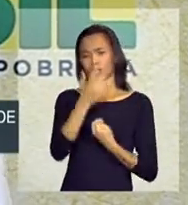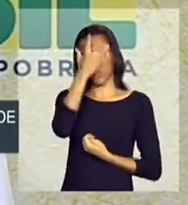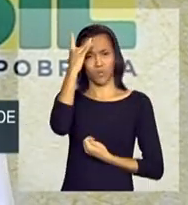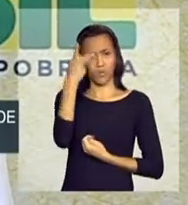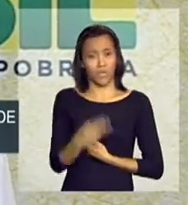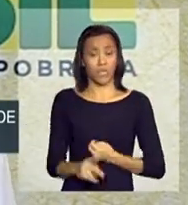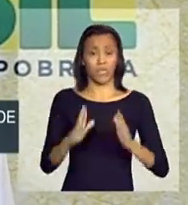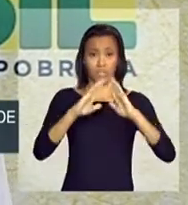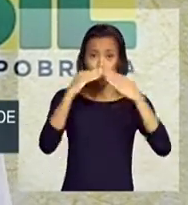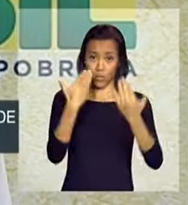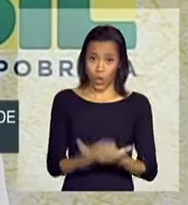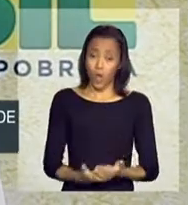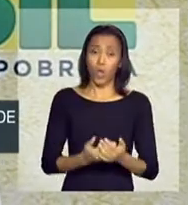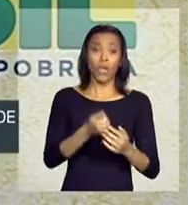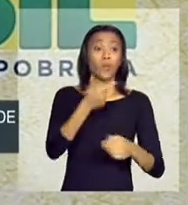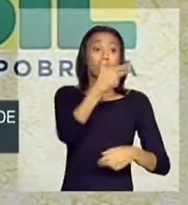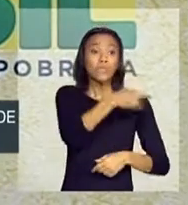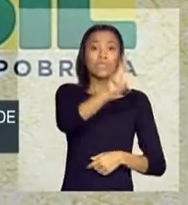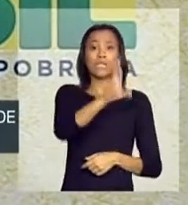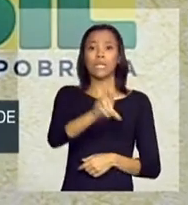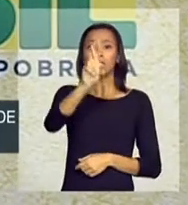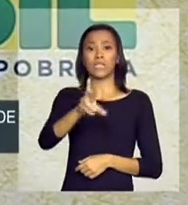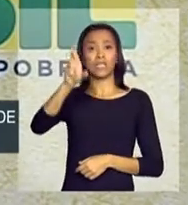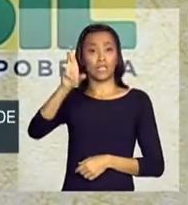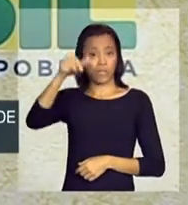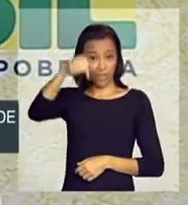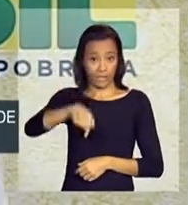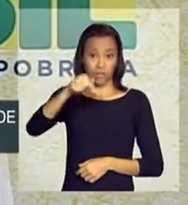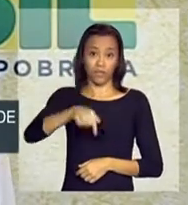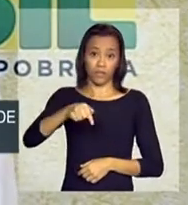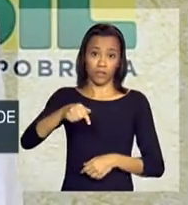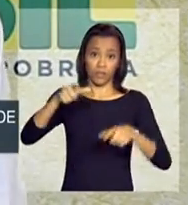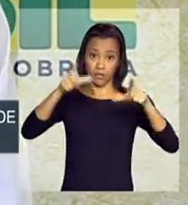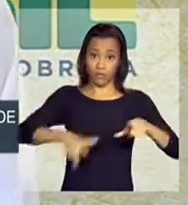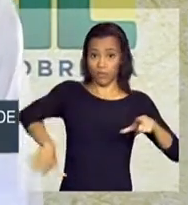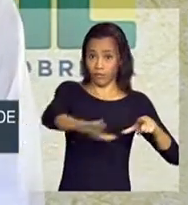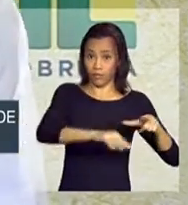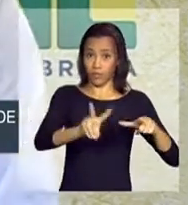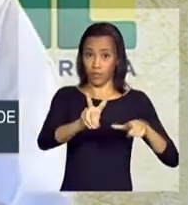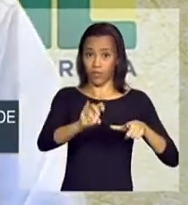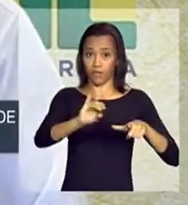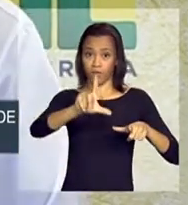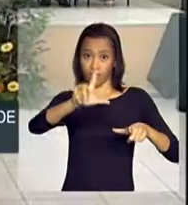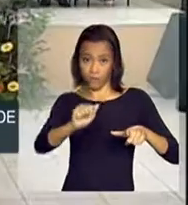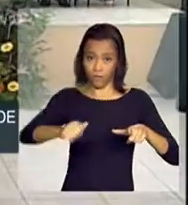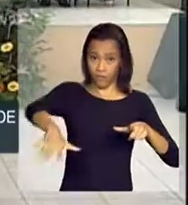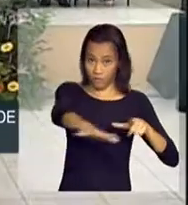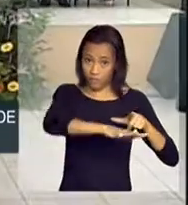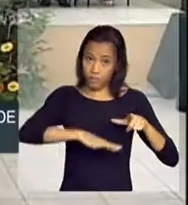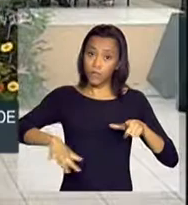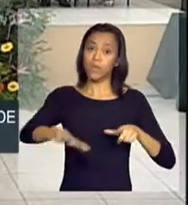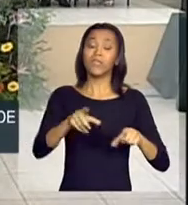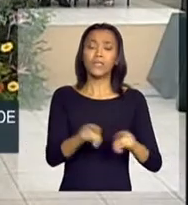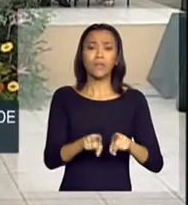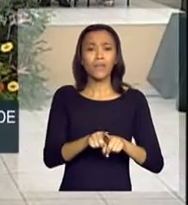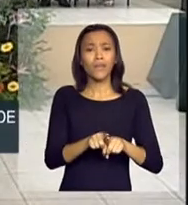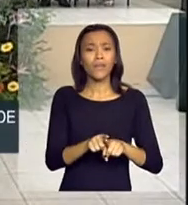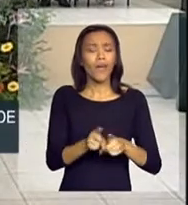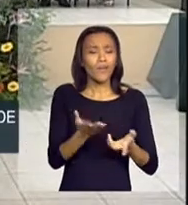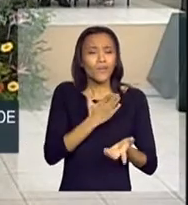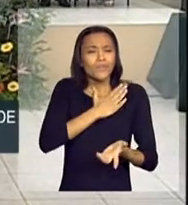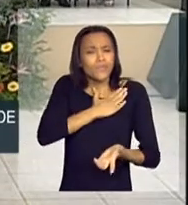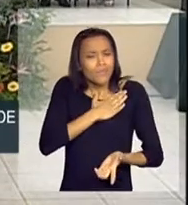alça lideranças comunitárias muito participativa aqui da vila planalto jornalis o e sobretudo nossos queridos alunos